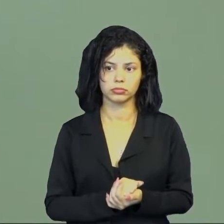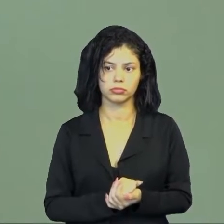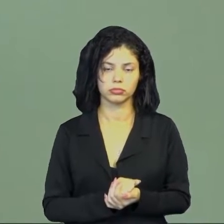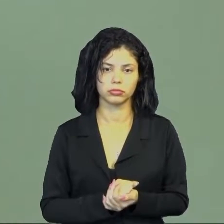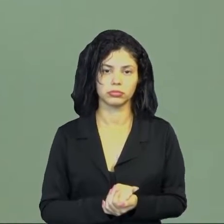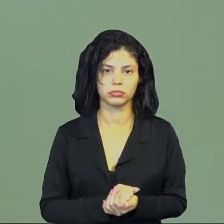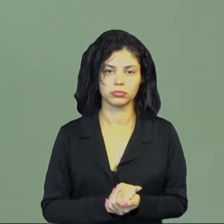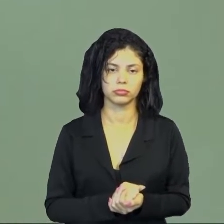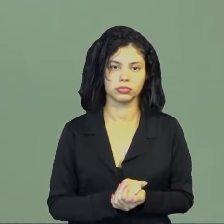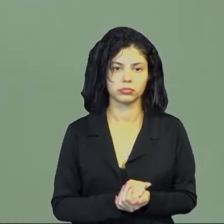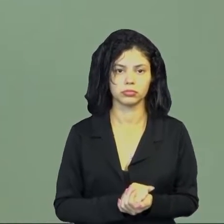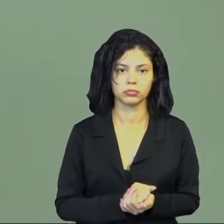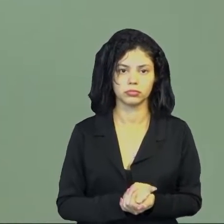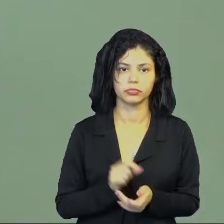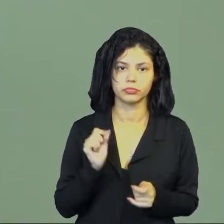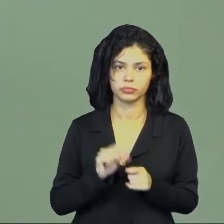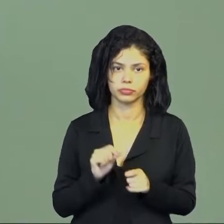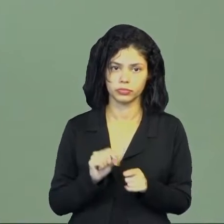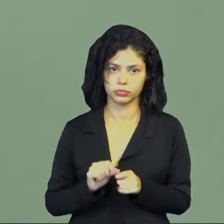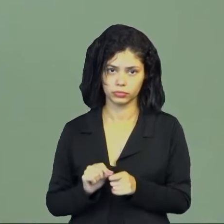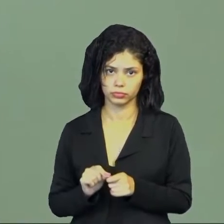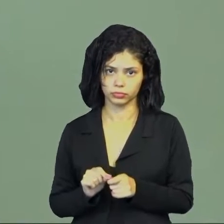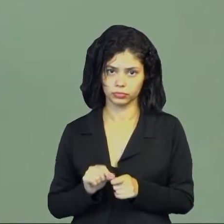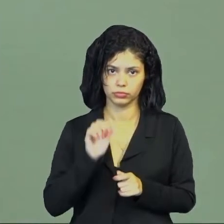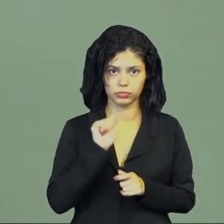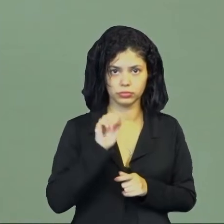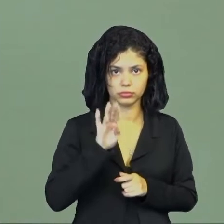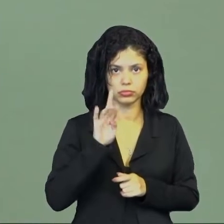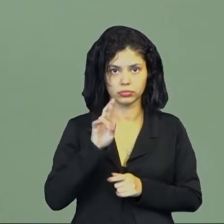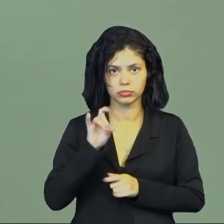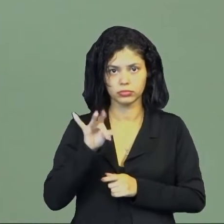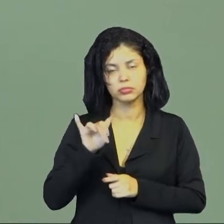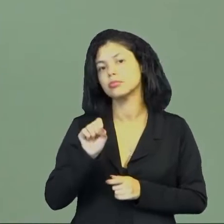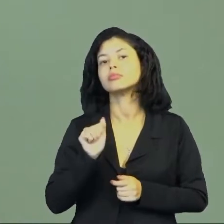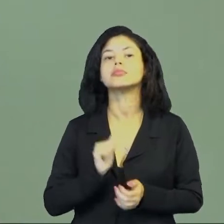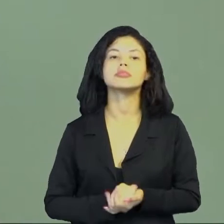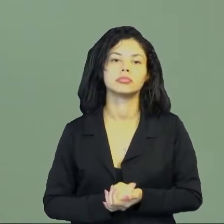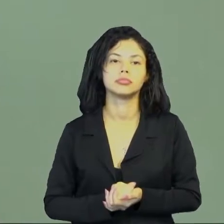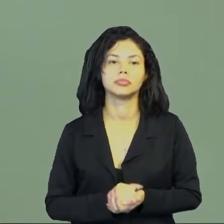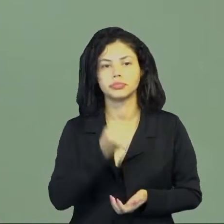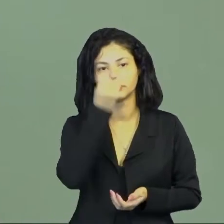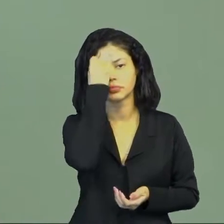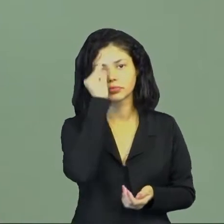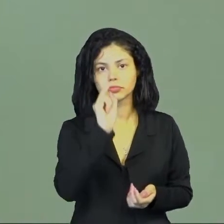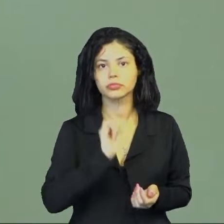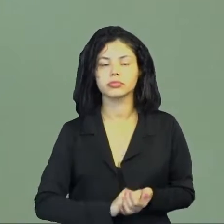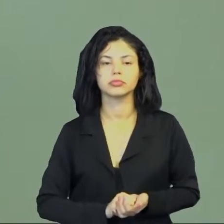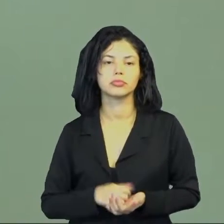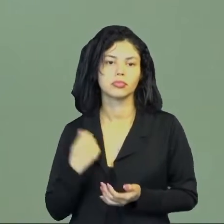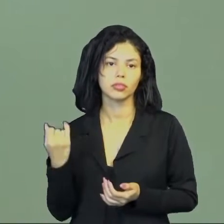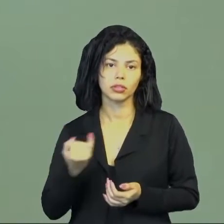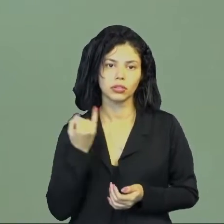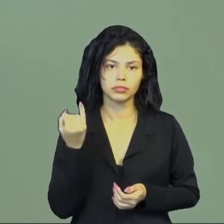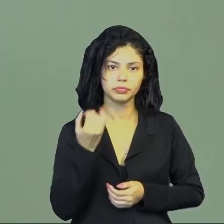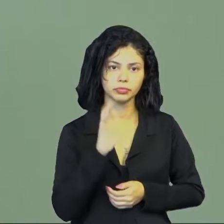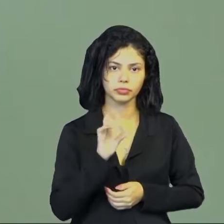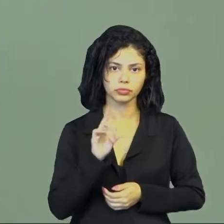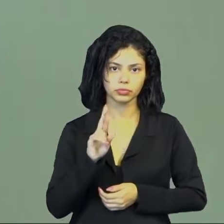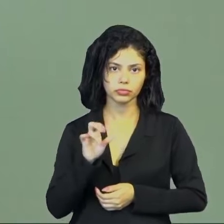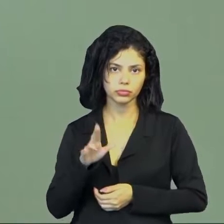pelos recém-estados formados, os estados absolutistas, a ideia do exclusivo colonial,